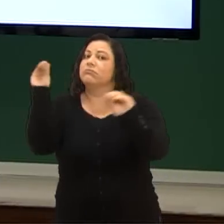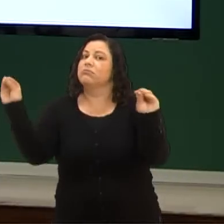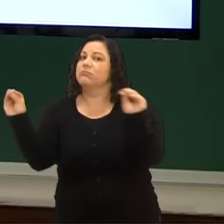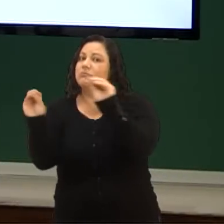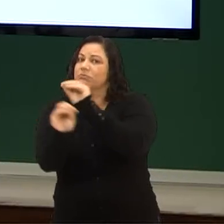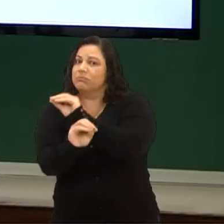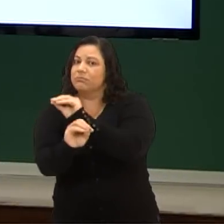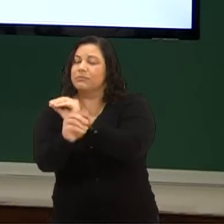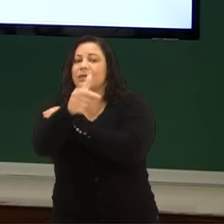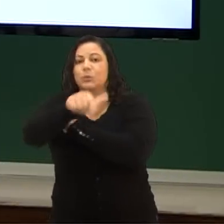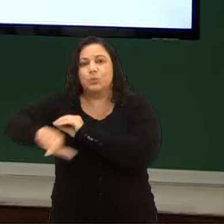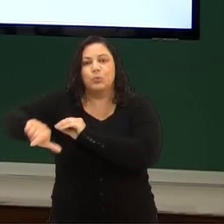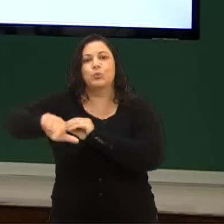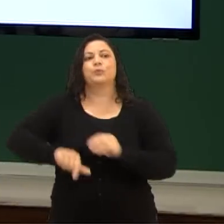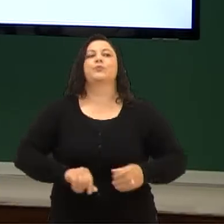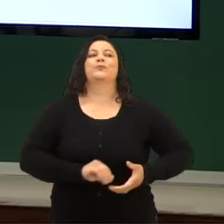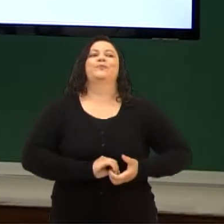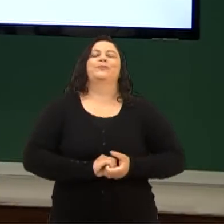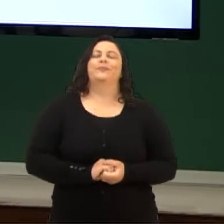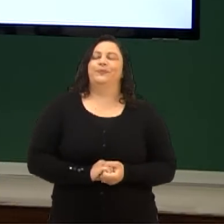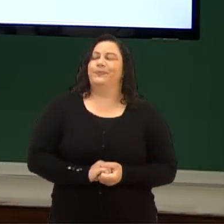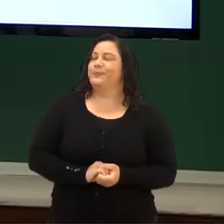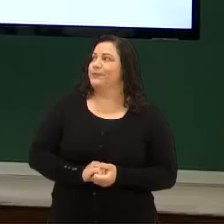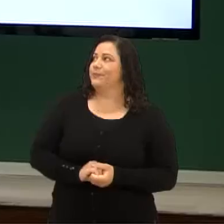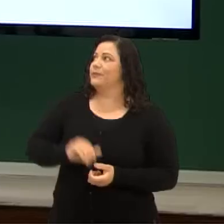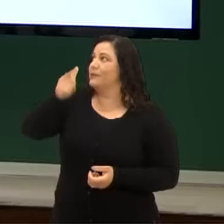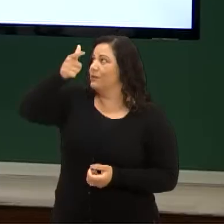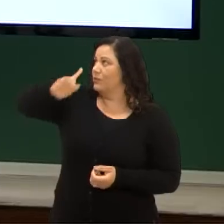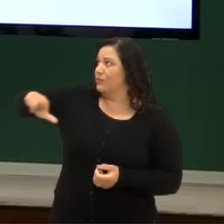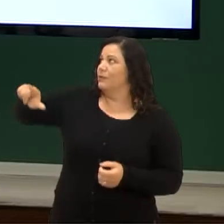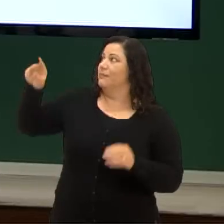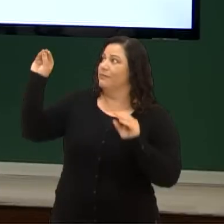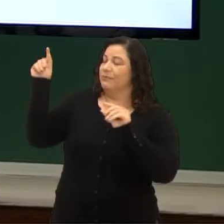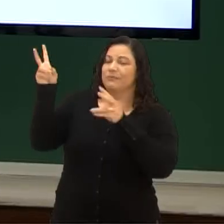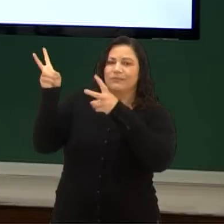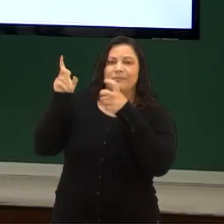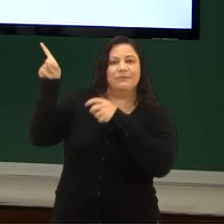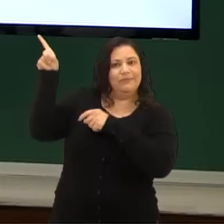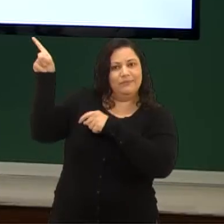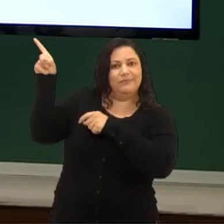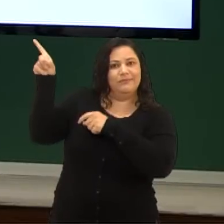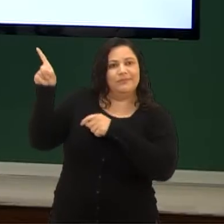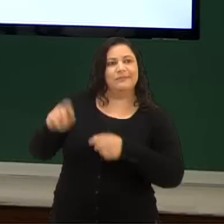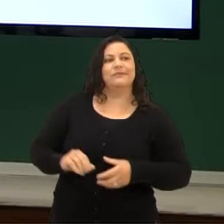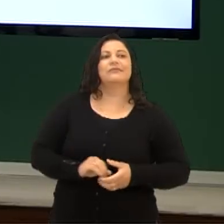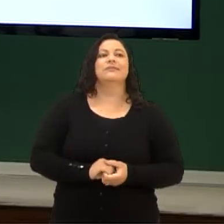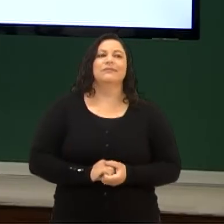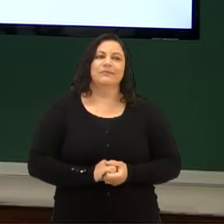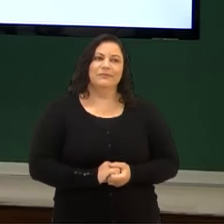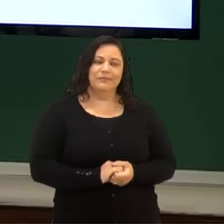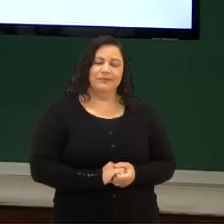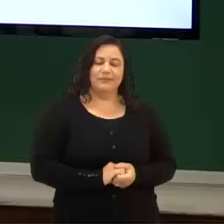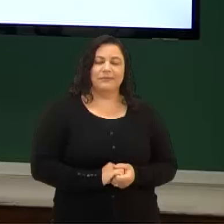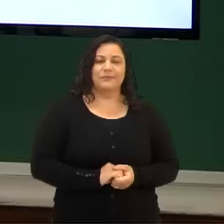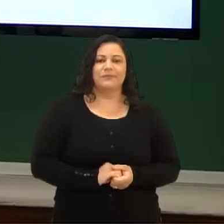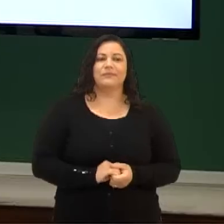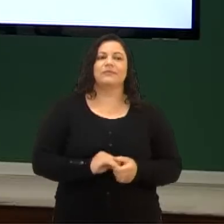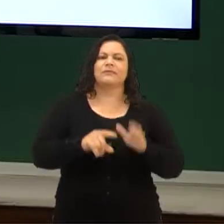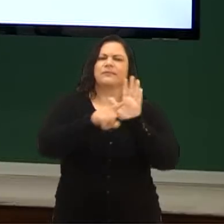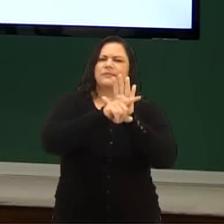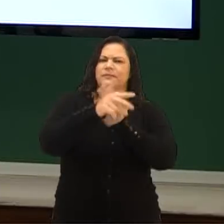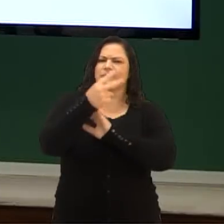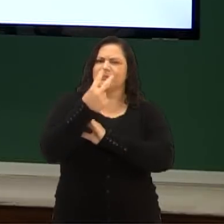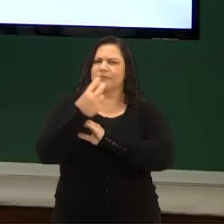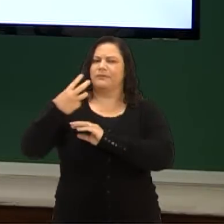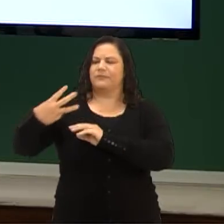novo. Essa linha 2 e 5 vira essa coluna. E essa linha 5 e 3, essa linha menos